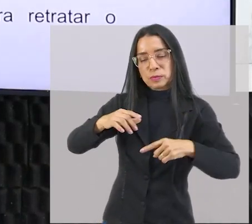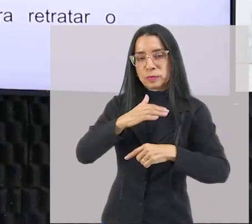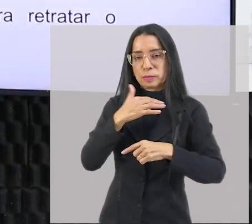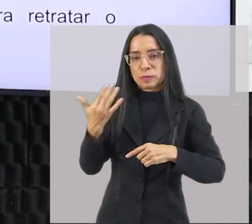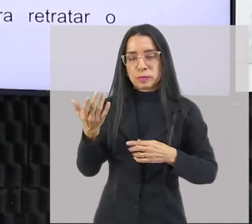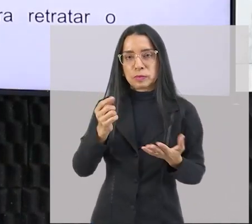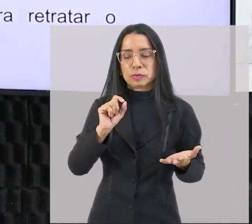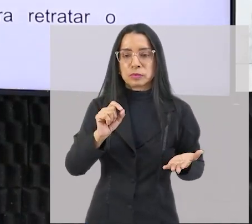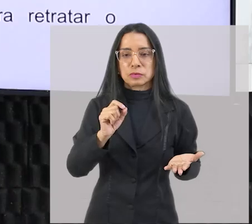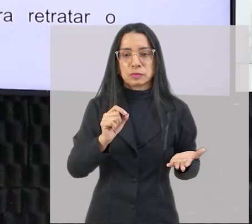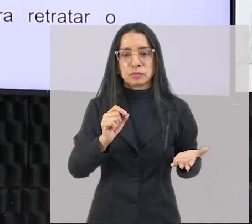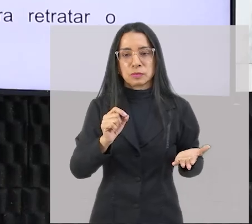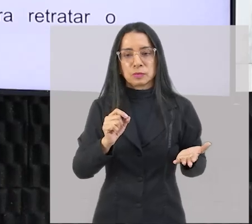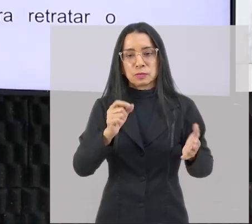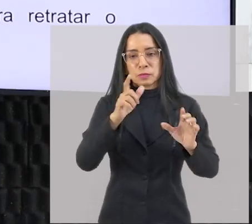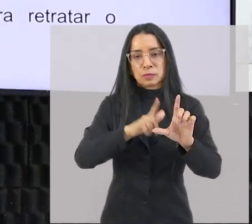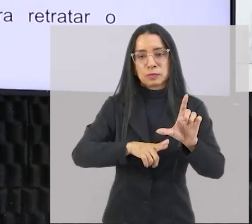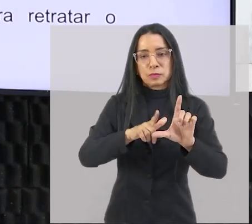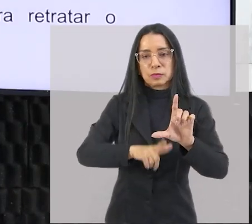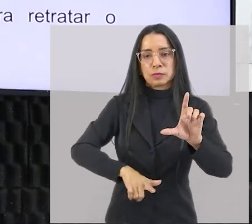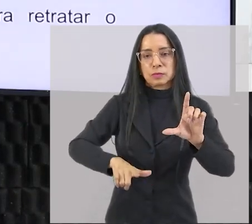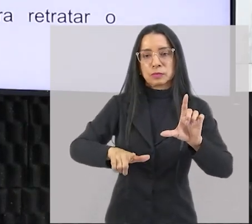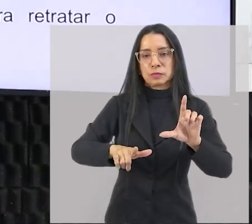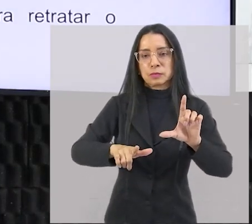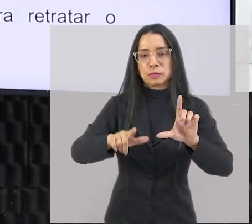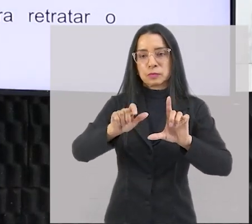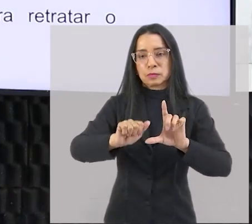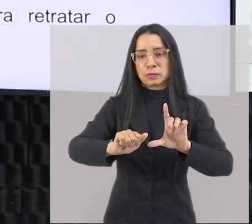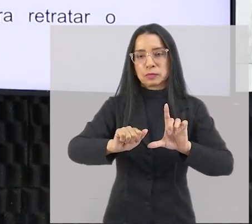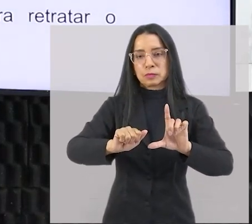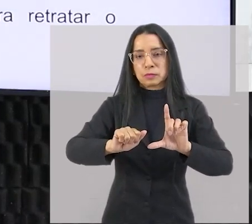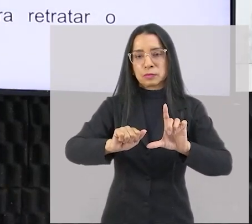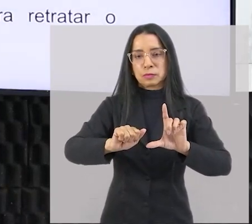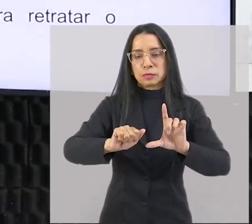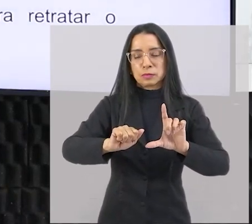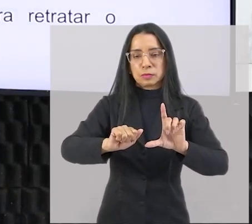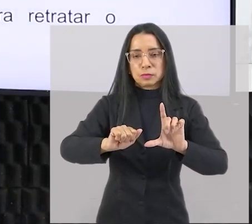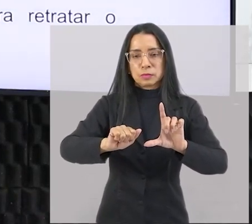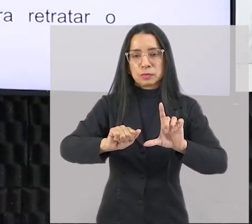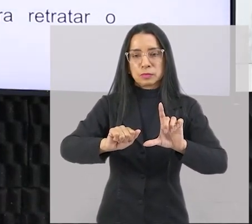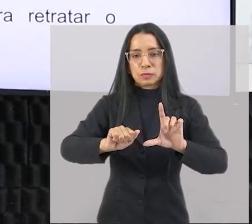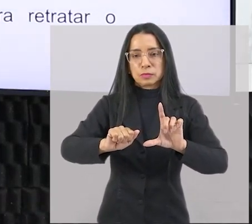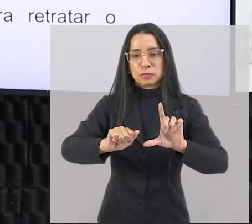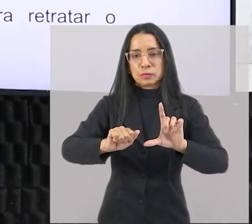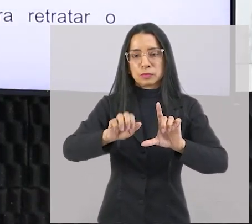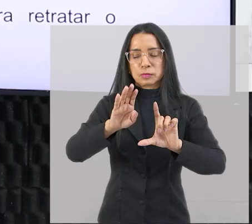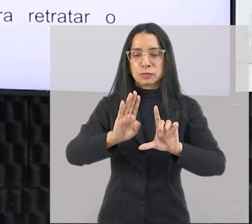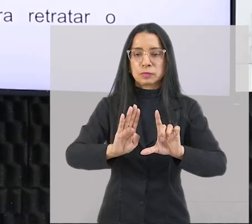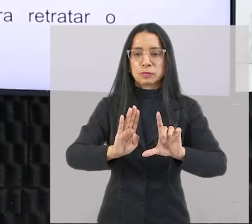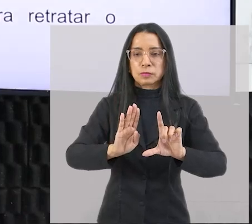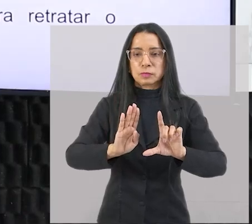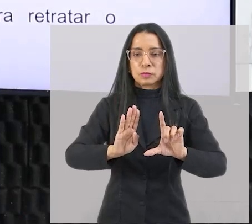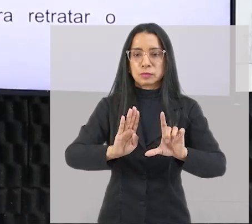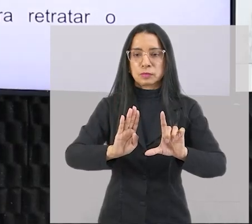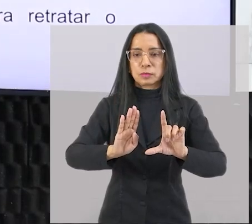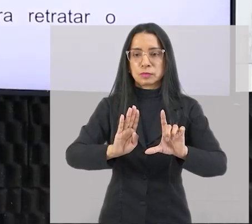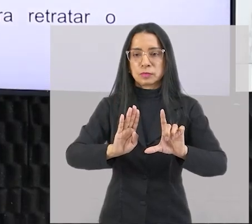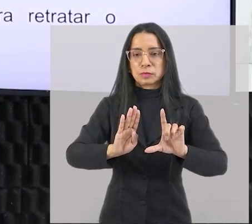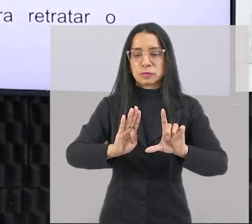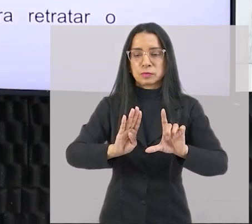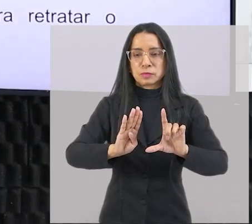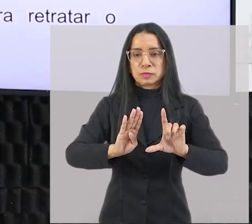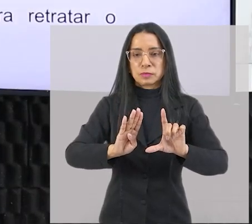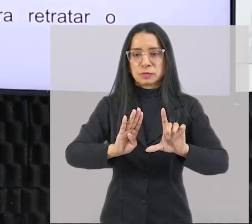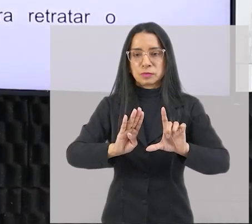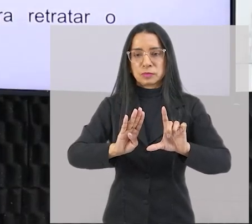Perdão. Explora elementos sensoriais para explicar a racionalidade do pós-guerra. Não sei. Recria a realidade